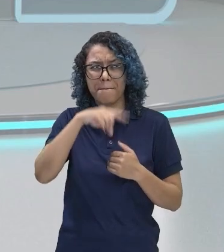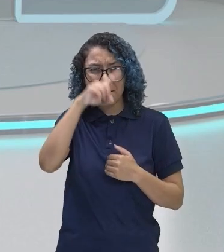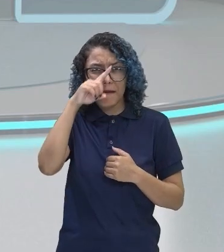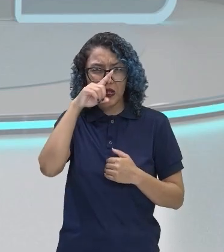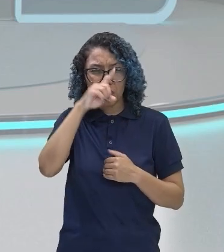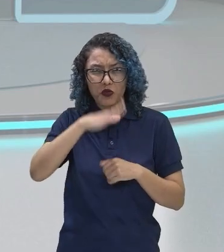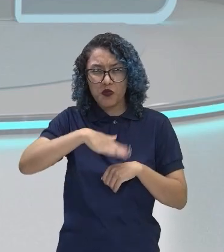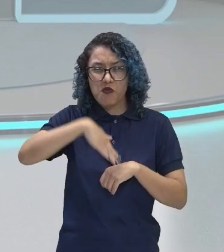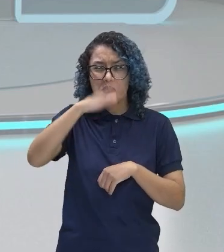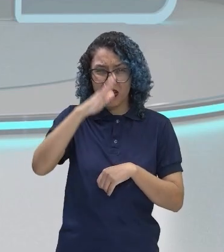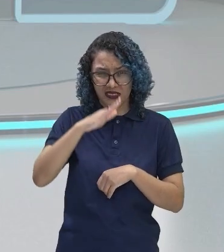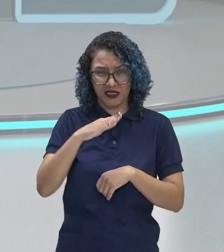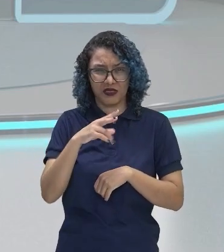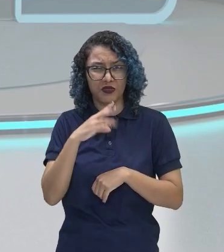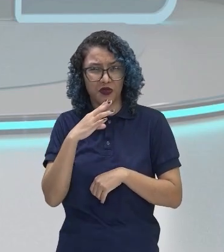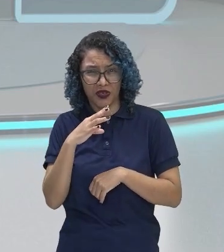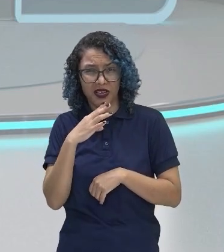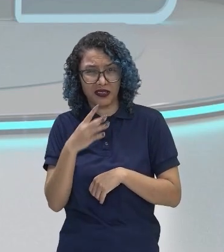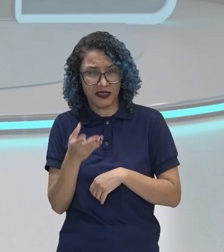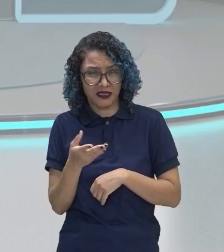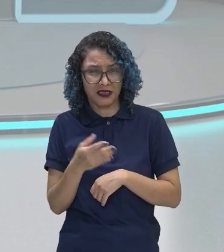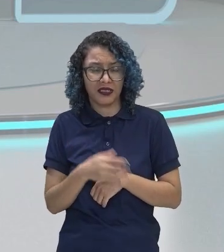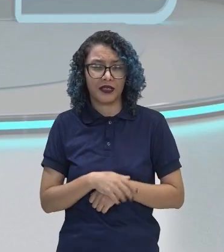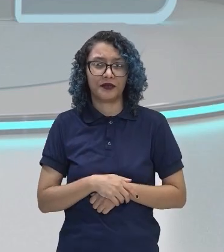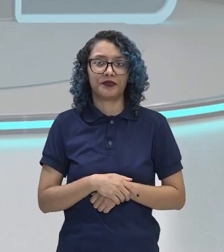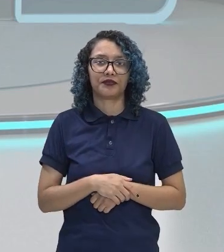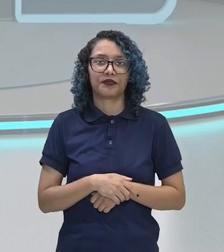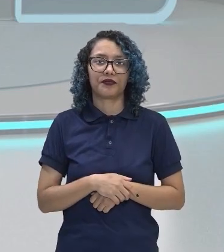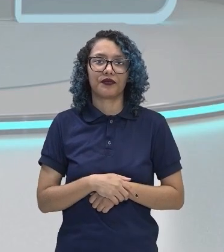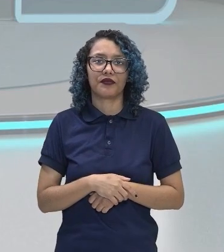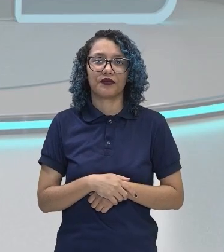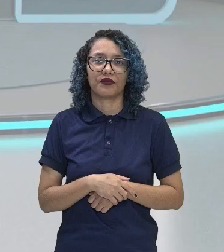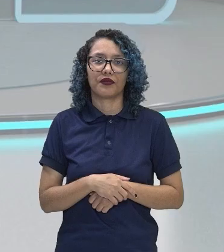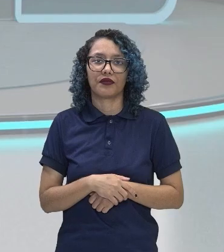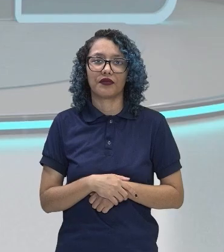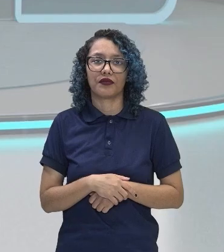perigoso. Tu sabe qual é o animal mais perigoso do mundo?